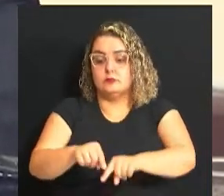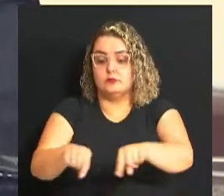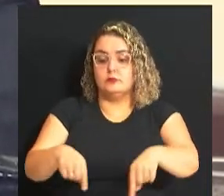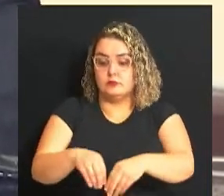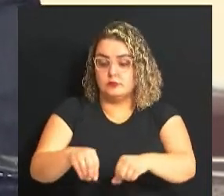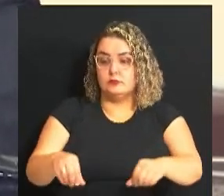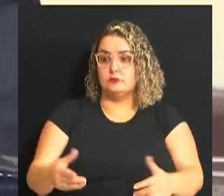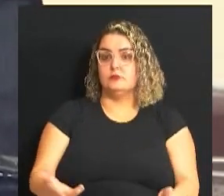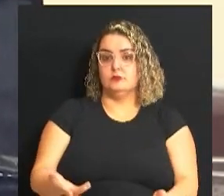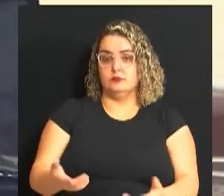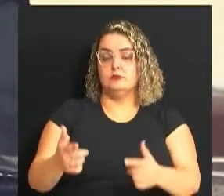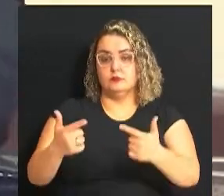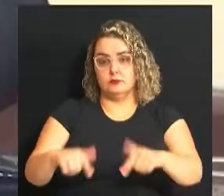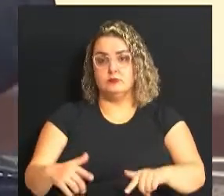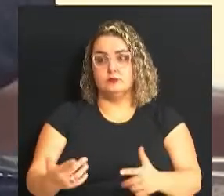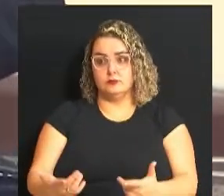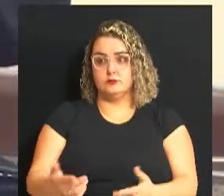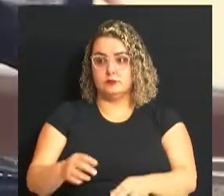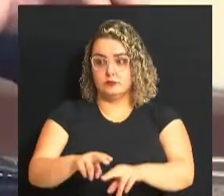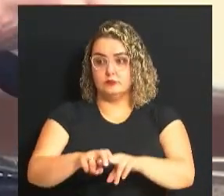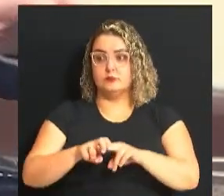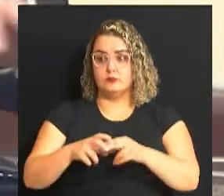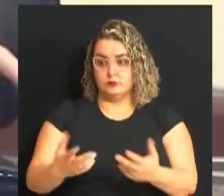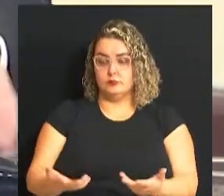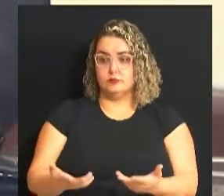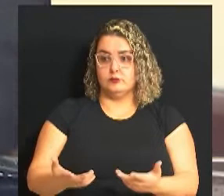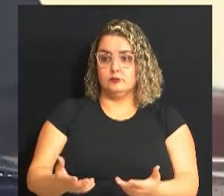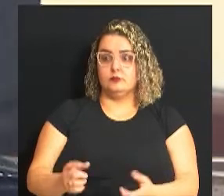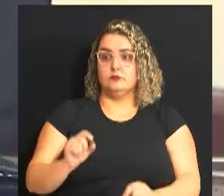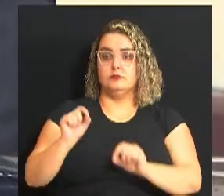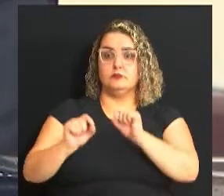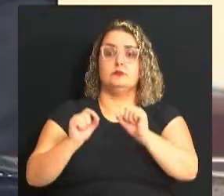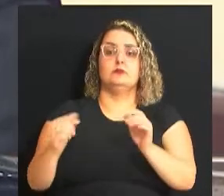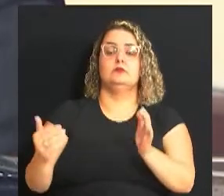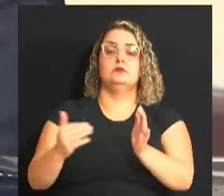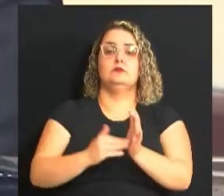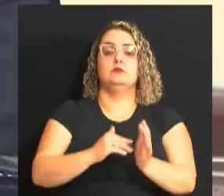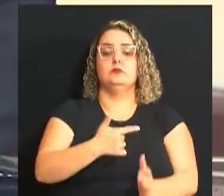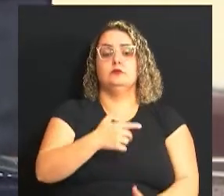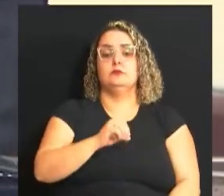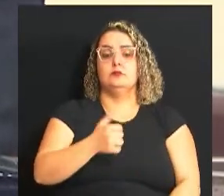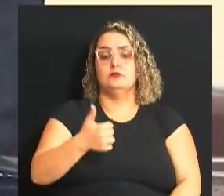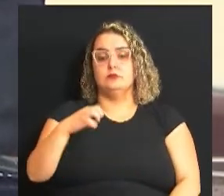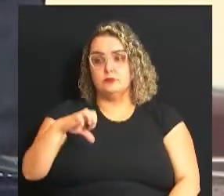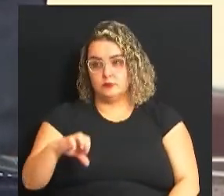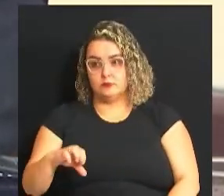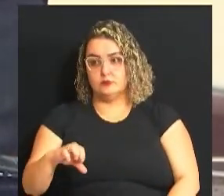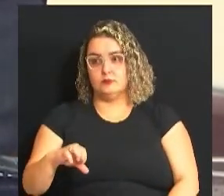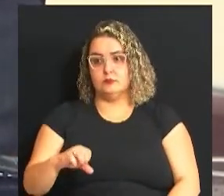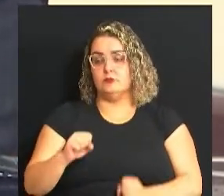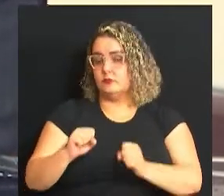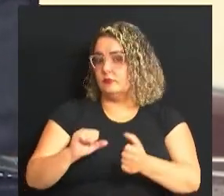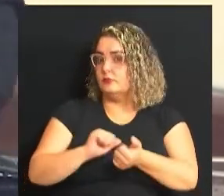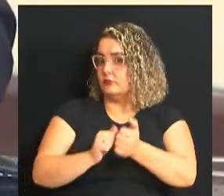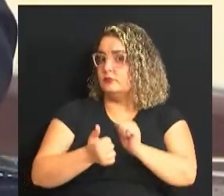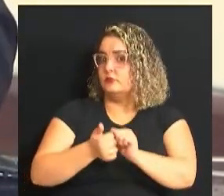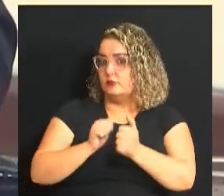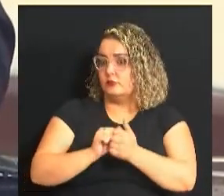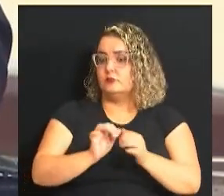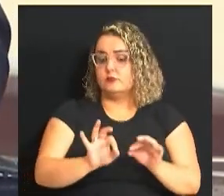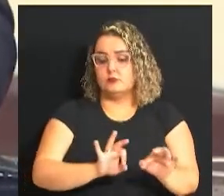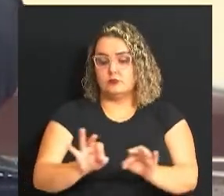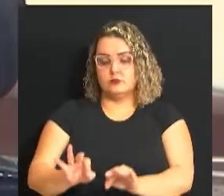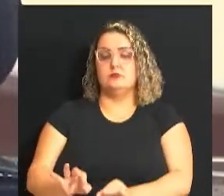essa questão de quem estava até 2019 poder se enquadrar nesse programa. Então, que as